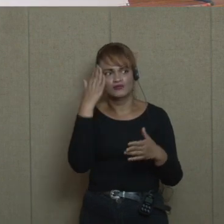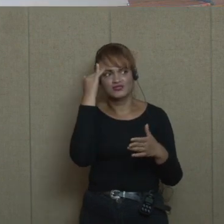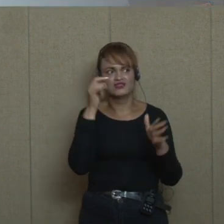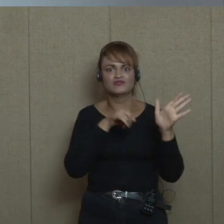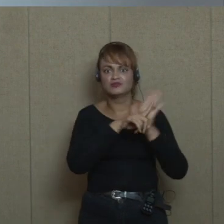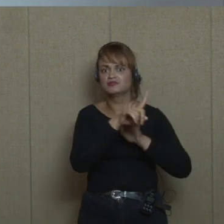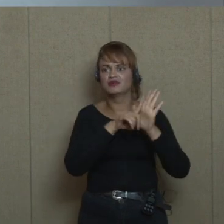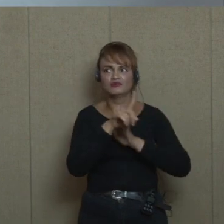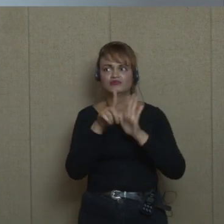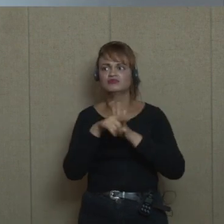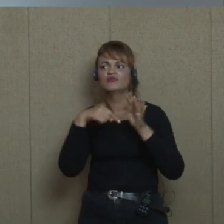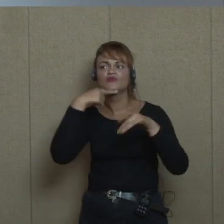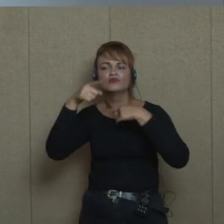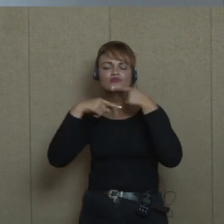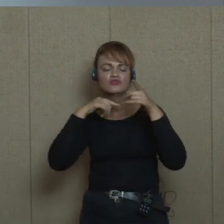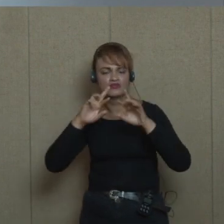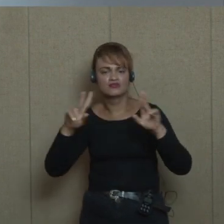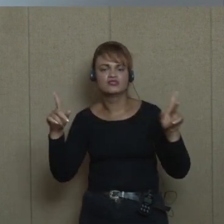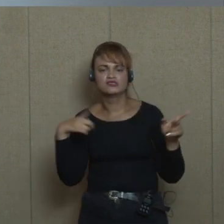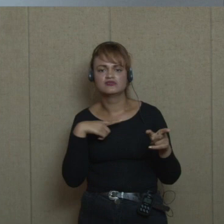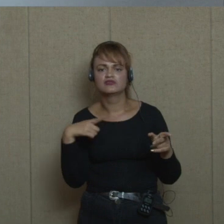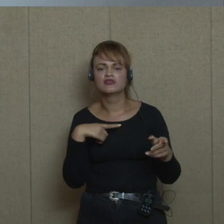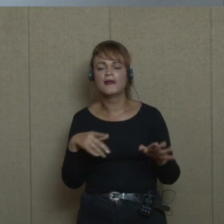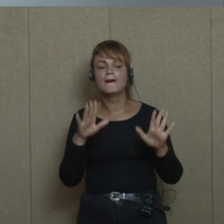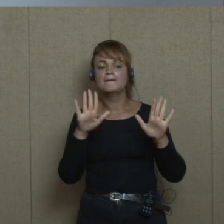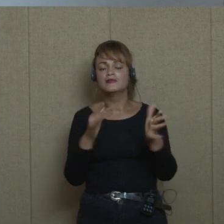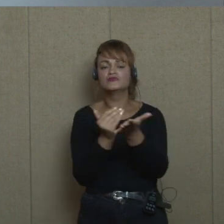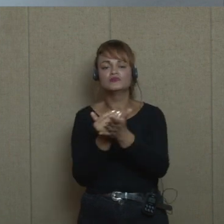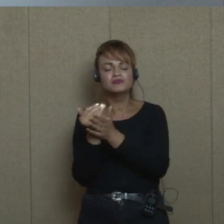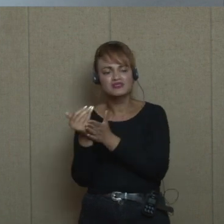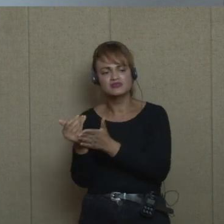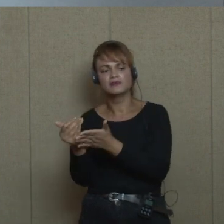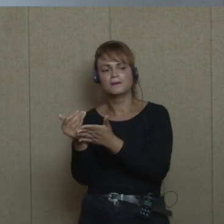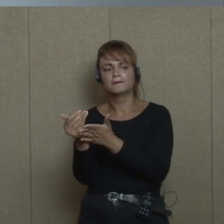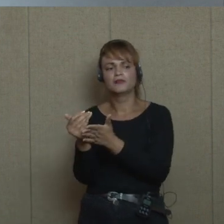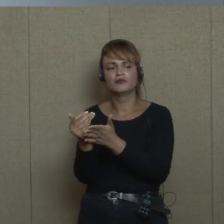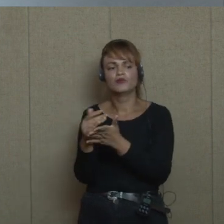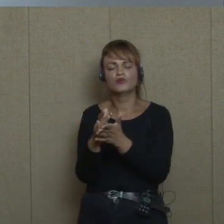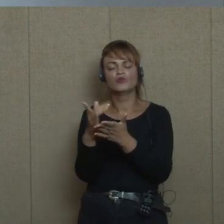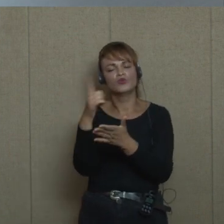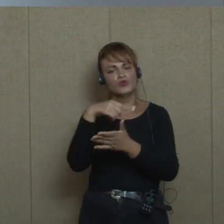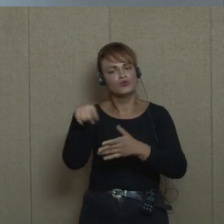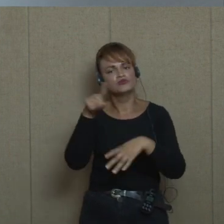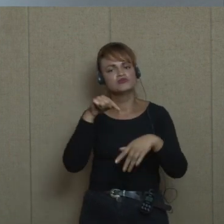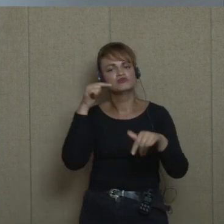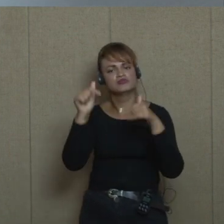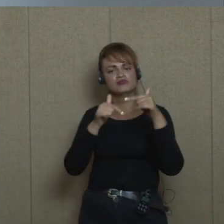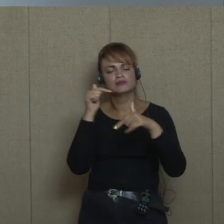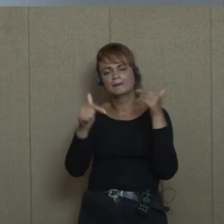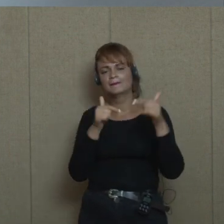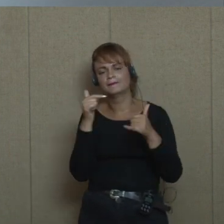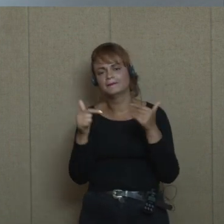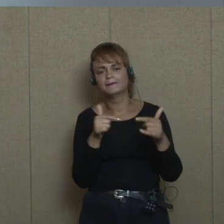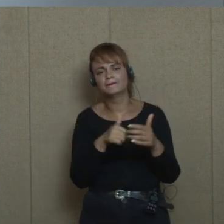também estamos fazendo perguntas, mas aí no princípio maior, nós ainda estamos trabalhando.